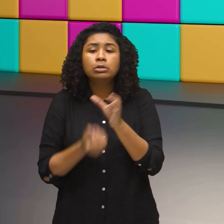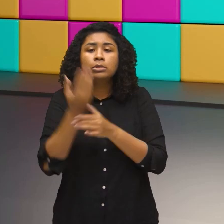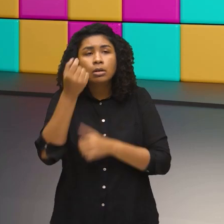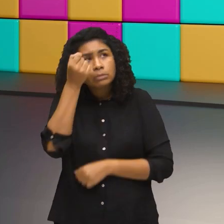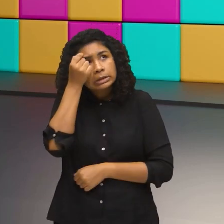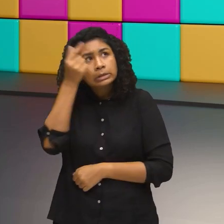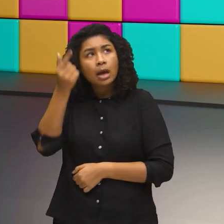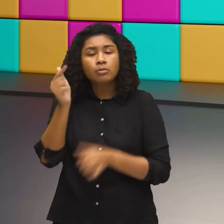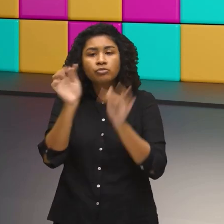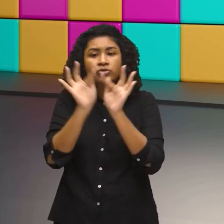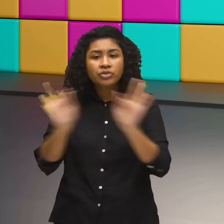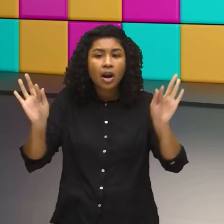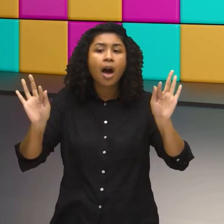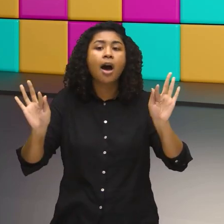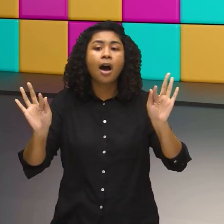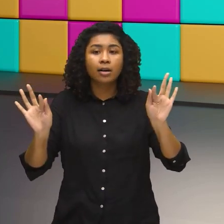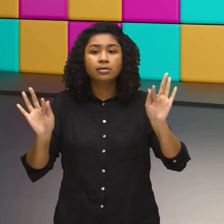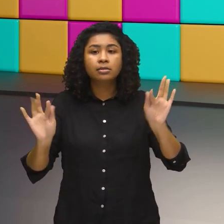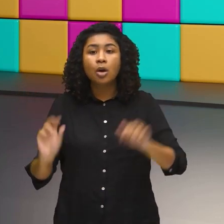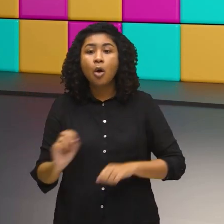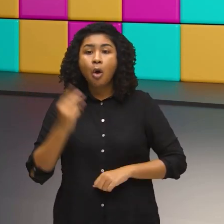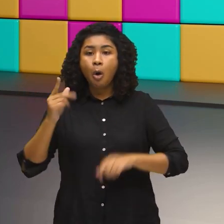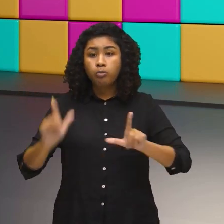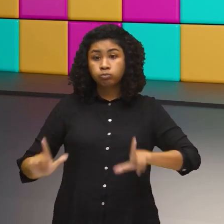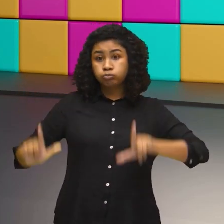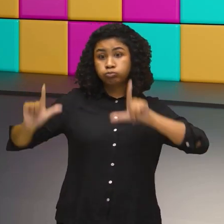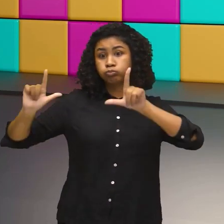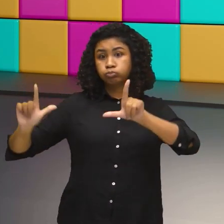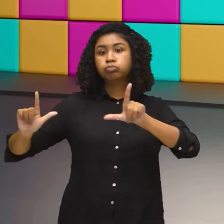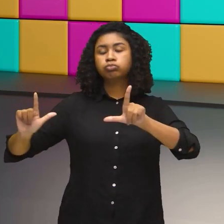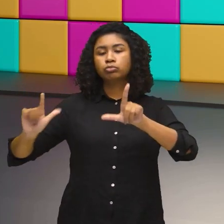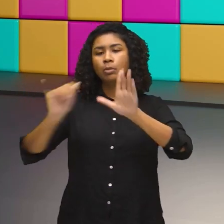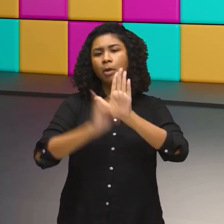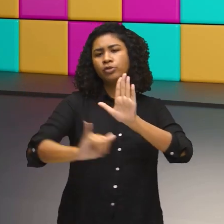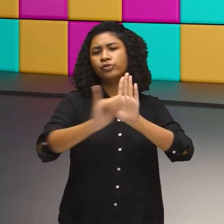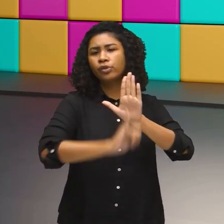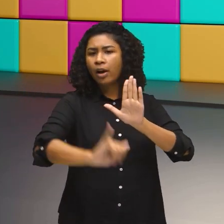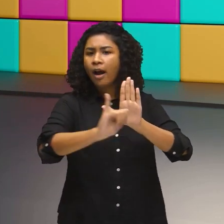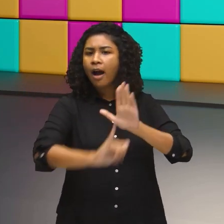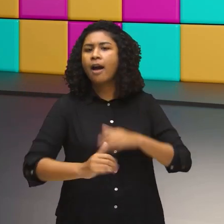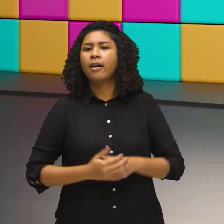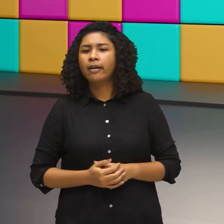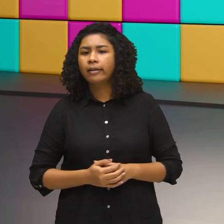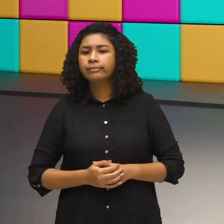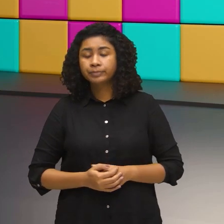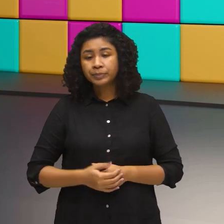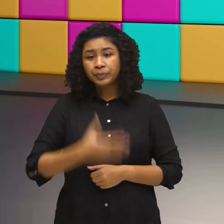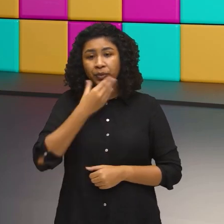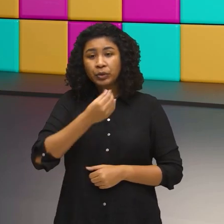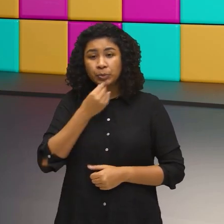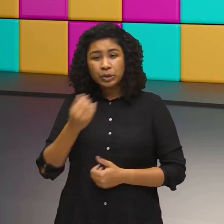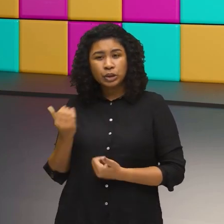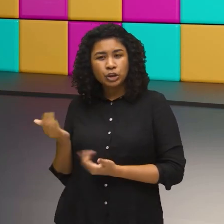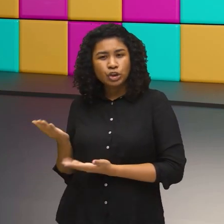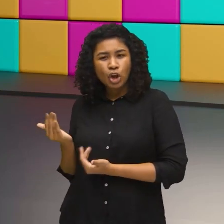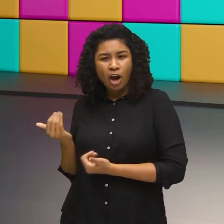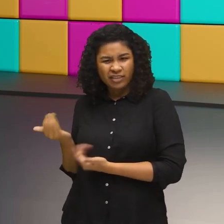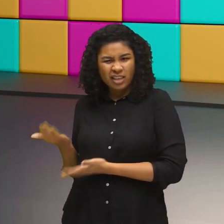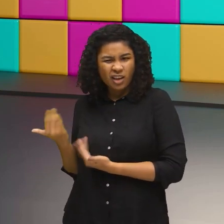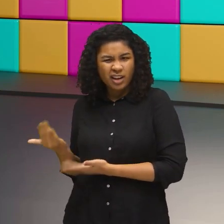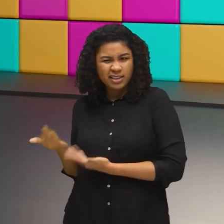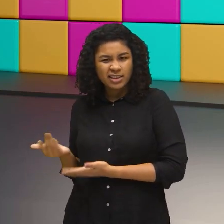né, nos cartazes, vídeos. Os meninos mais jovens, adolescentes,